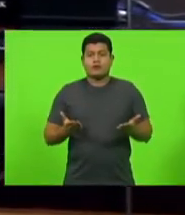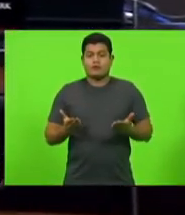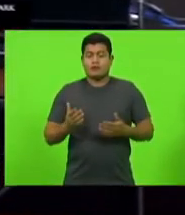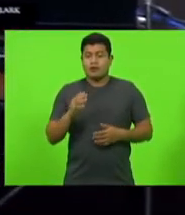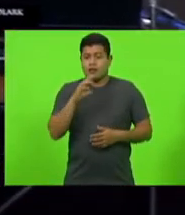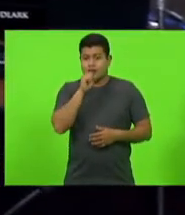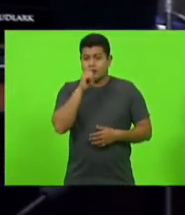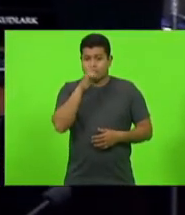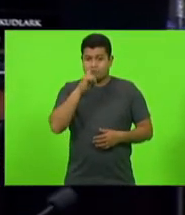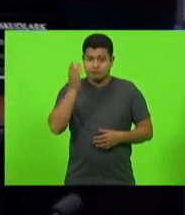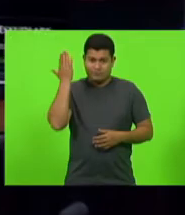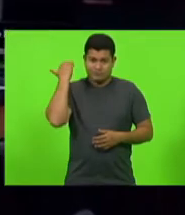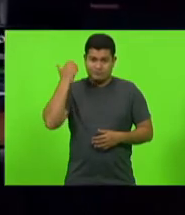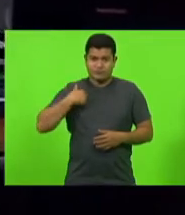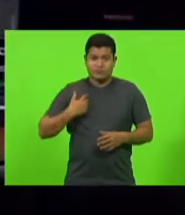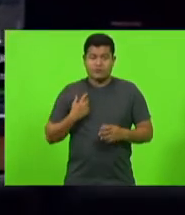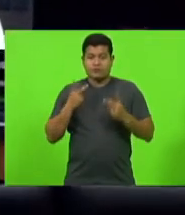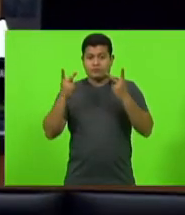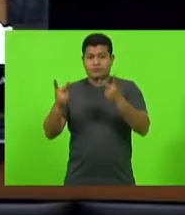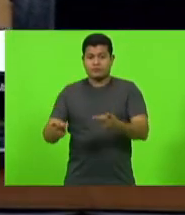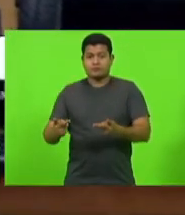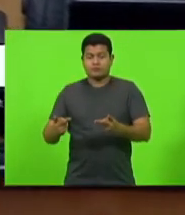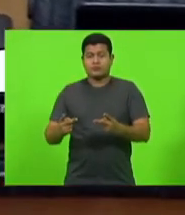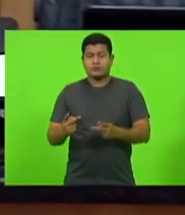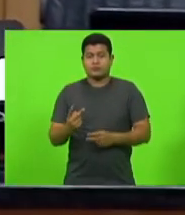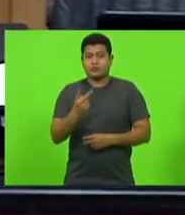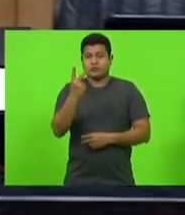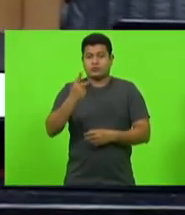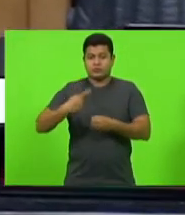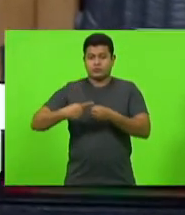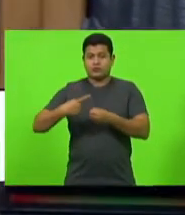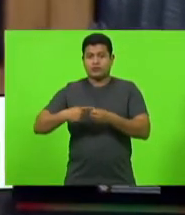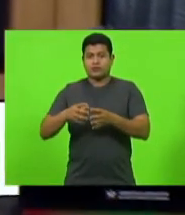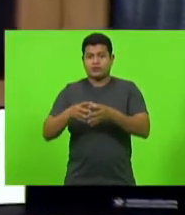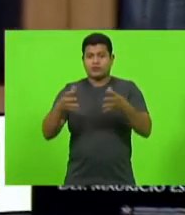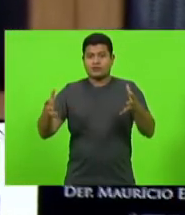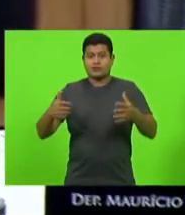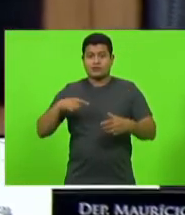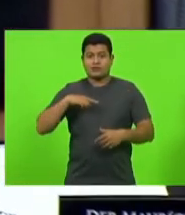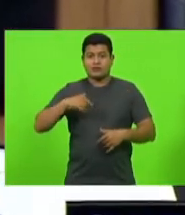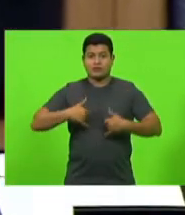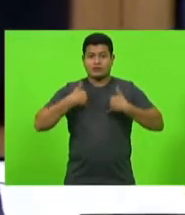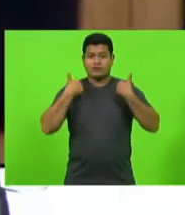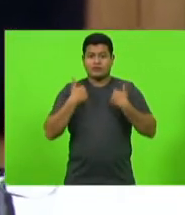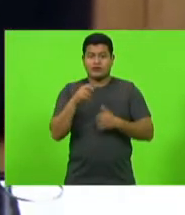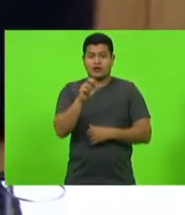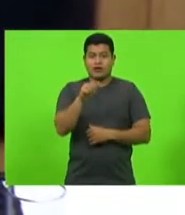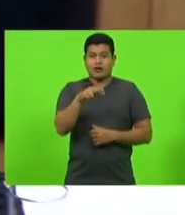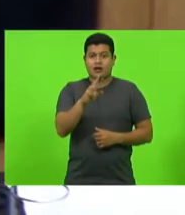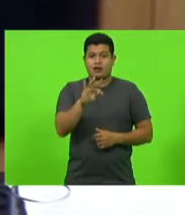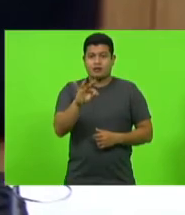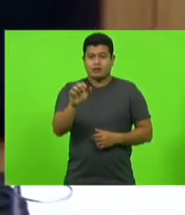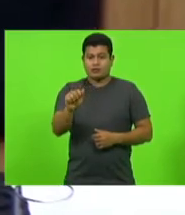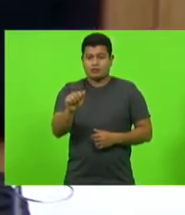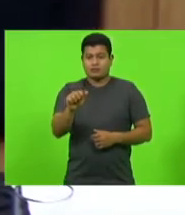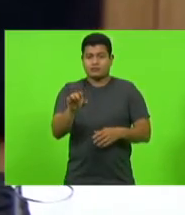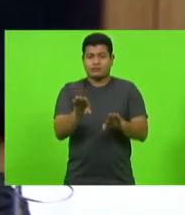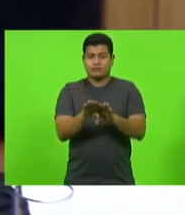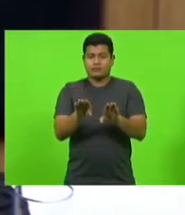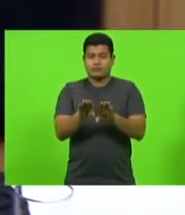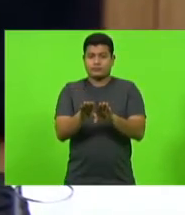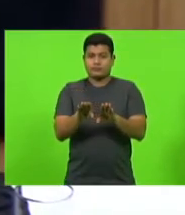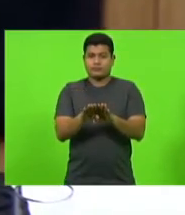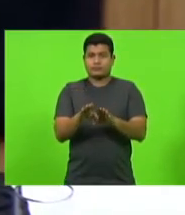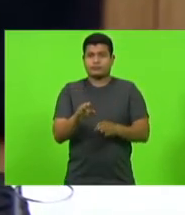tivemos duas grandes cidades da Serra Catarinense de aniversário, Anitta Garibaldi e também